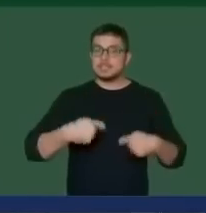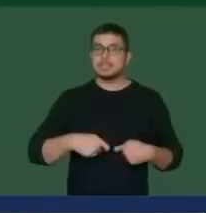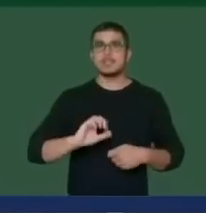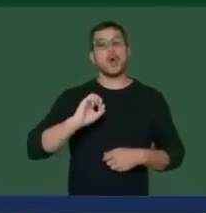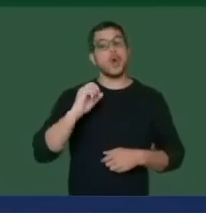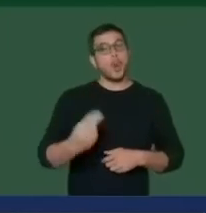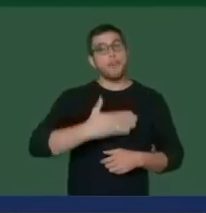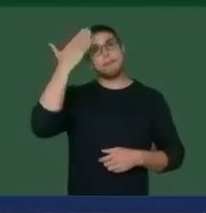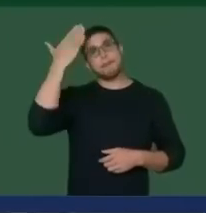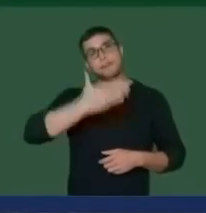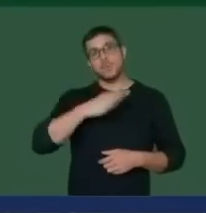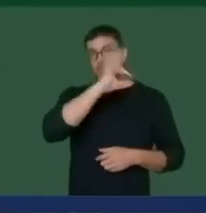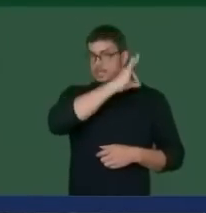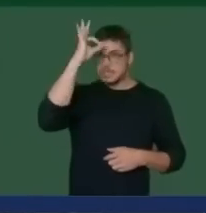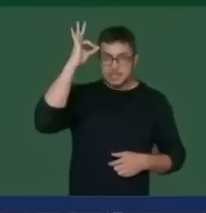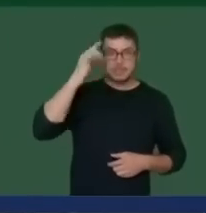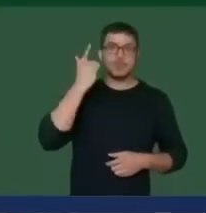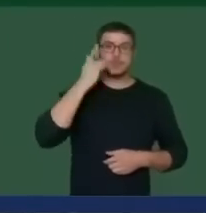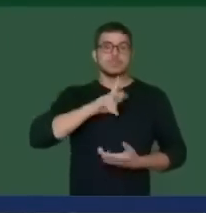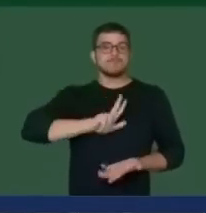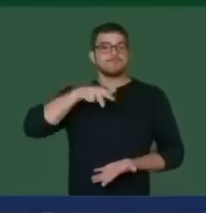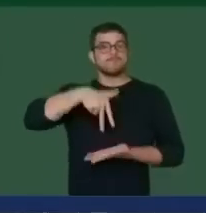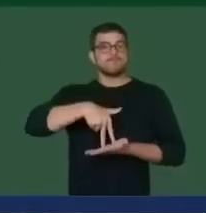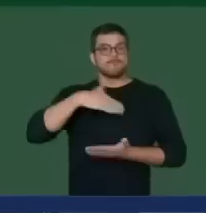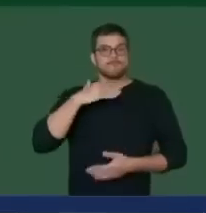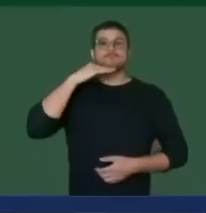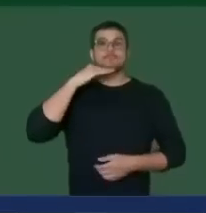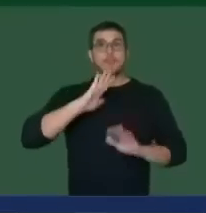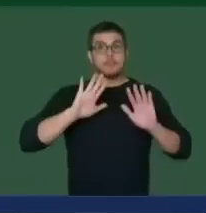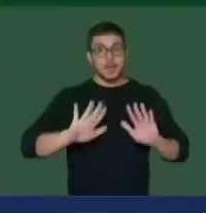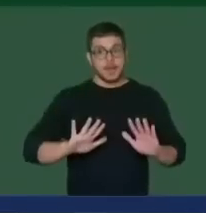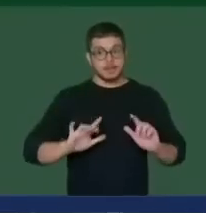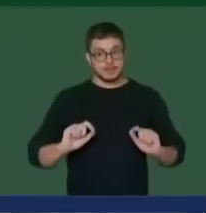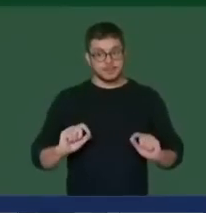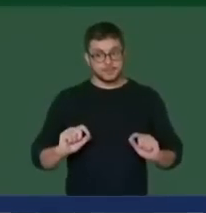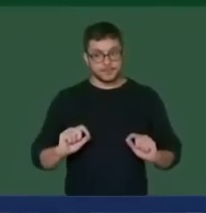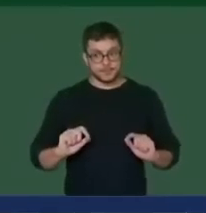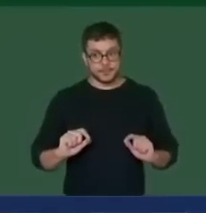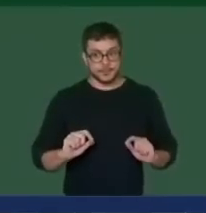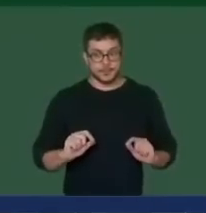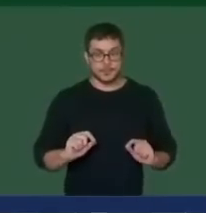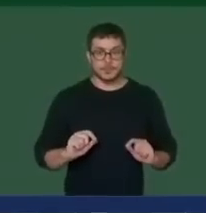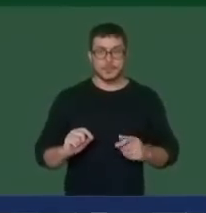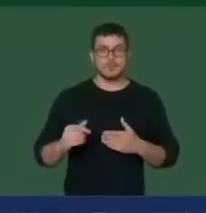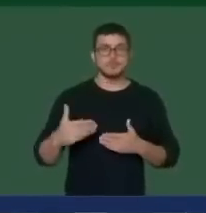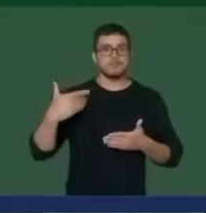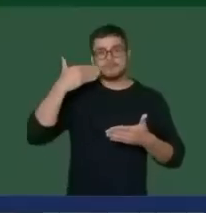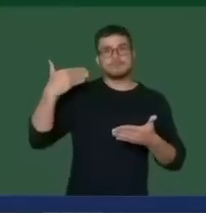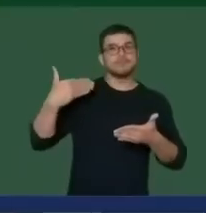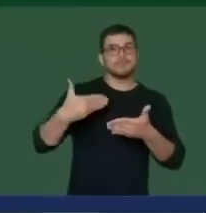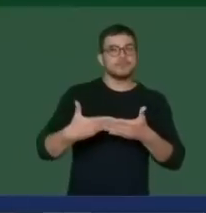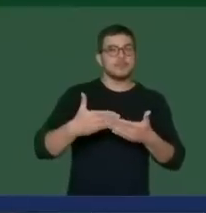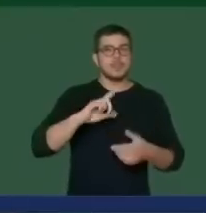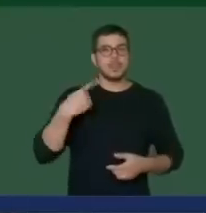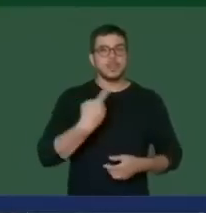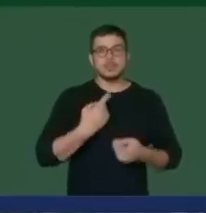em frente com a cabeça erguida. Neste período, assistimos um acirramento de opiniões